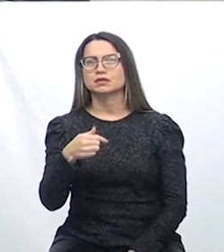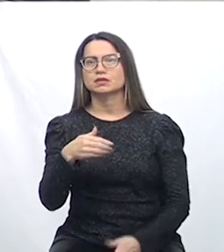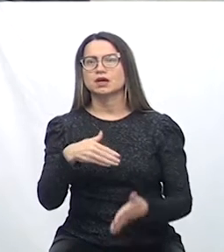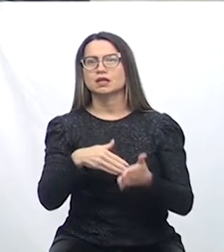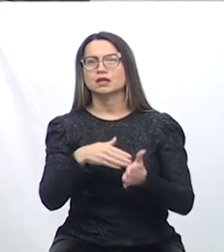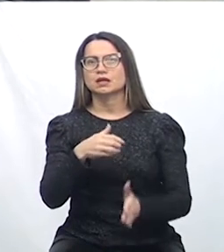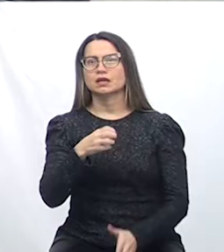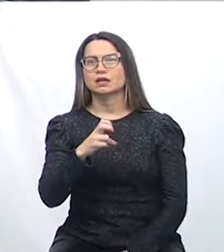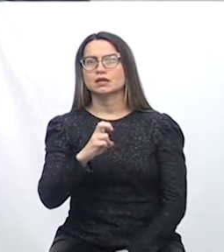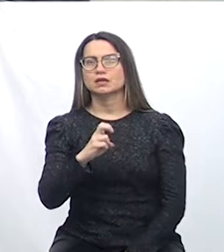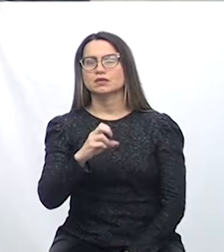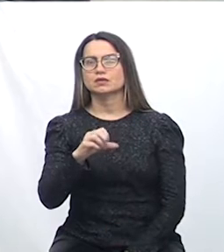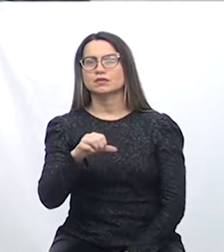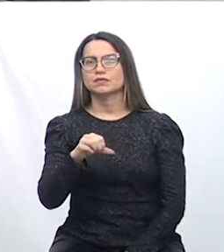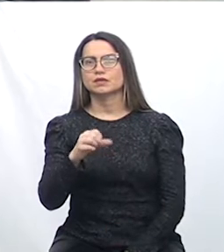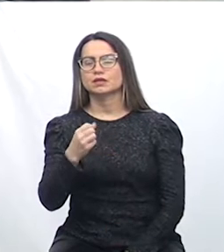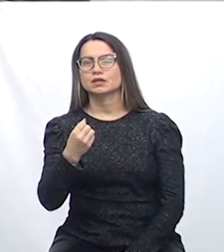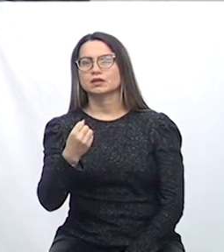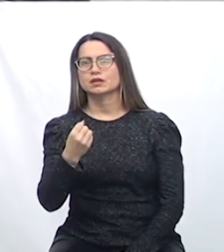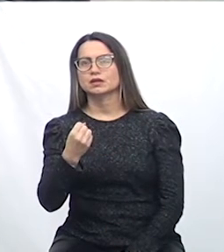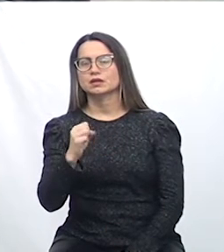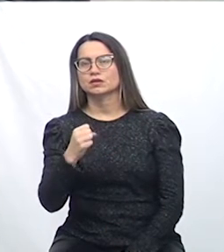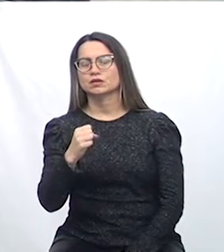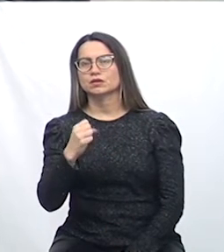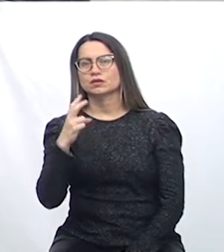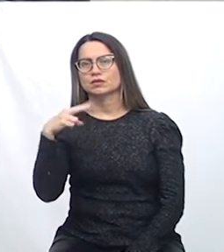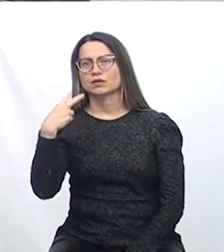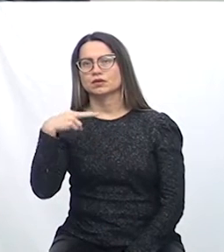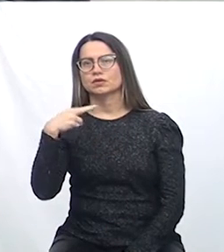a 598-2022, de autoria do vereador Juarez Jesus.